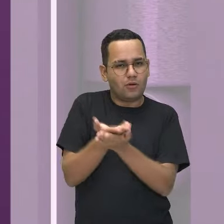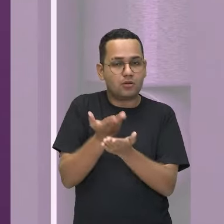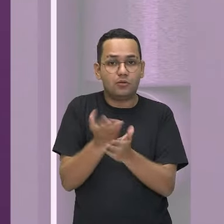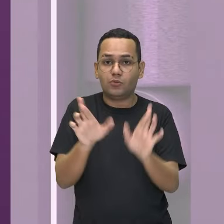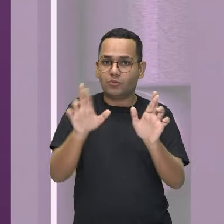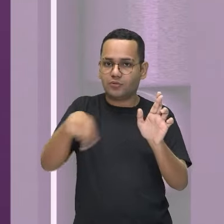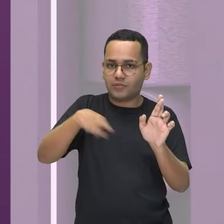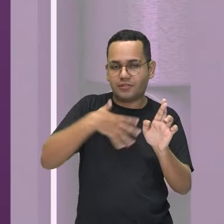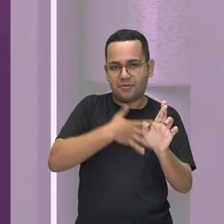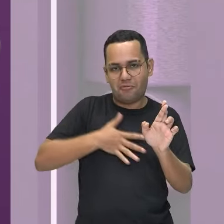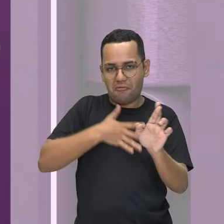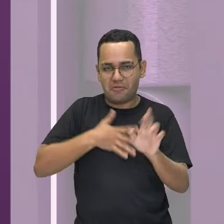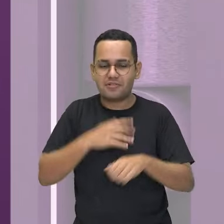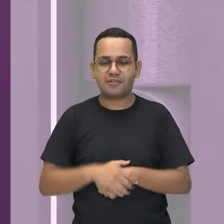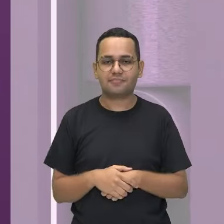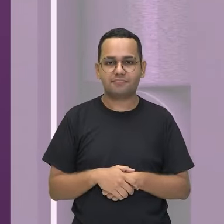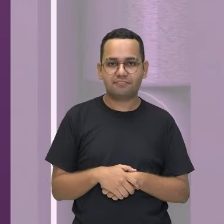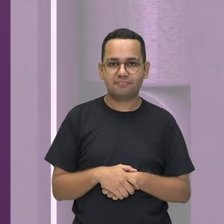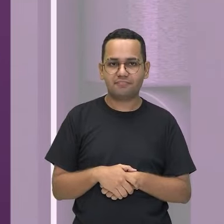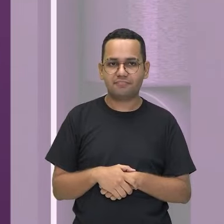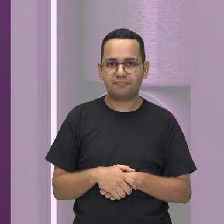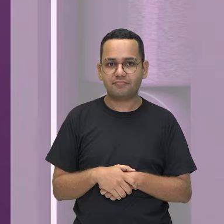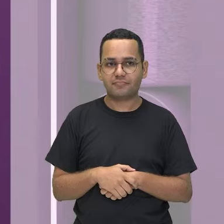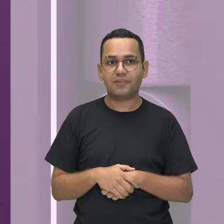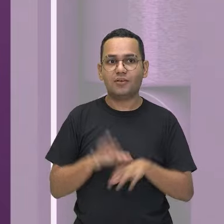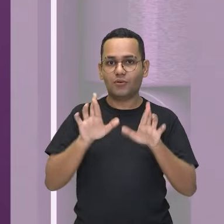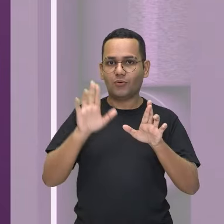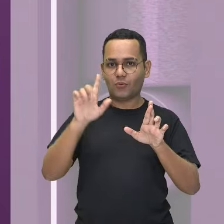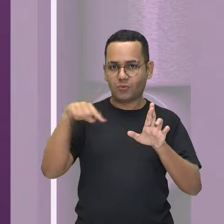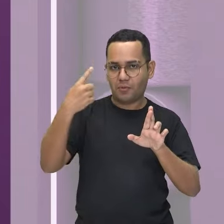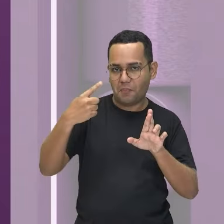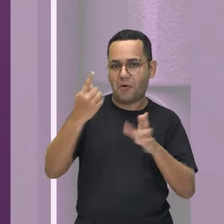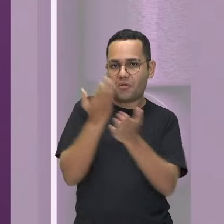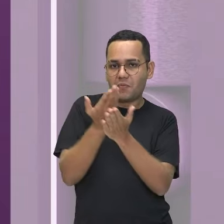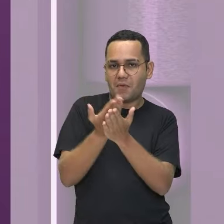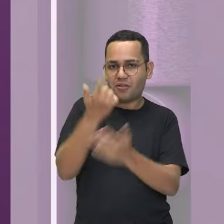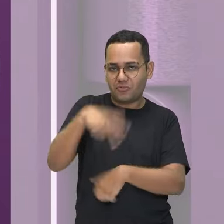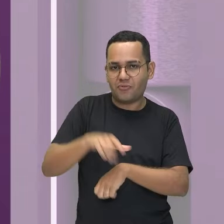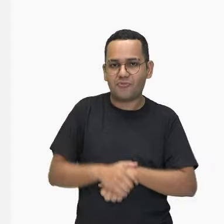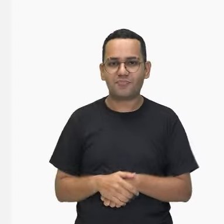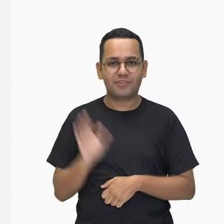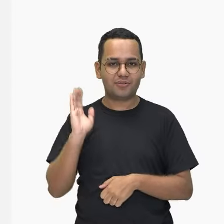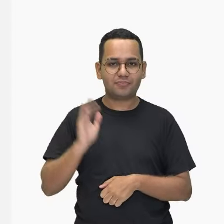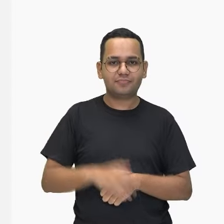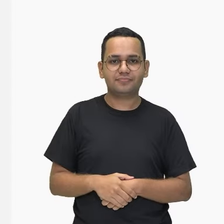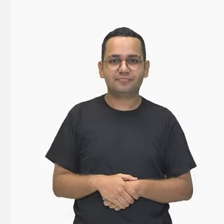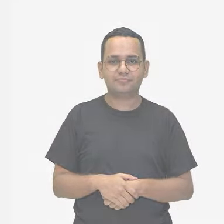gostado e aprendido. E eu espero encontrá-los aqui novamente numa próxima oportunidade. Até mais!